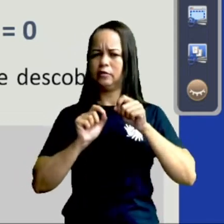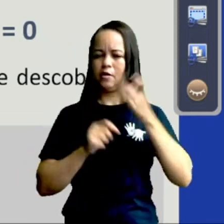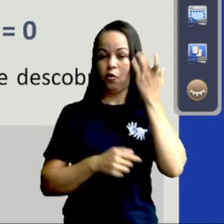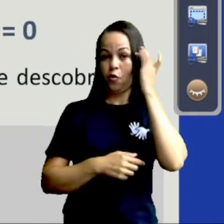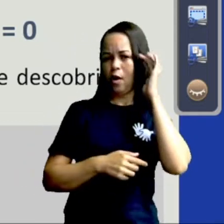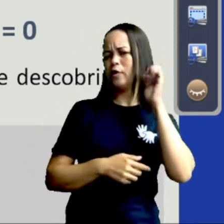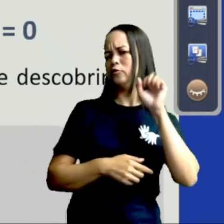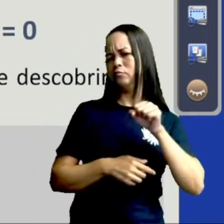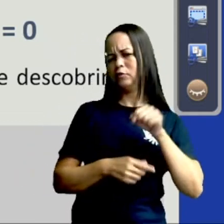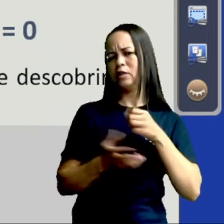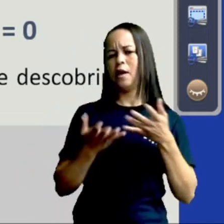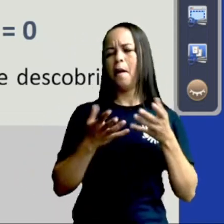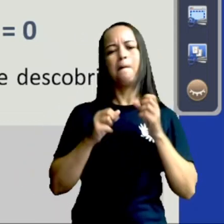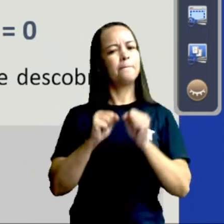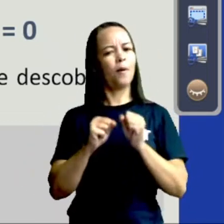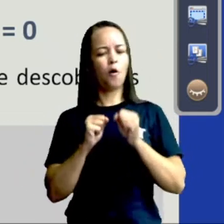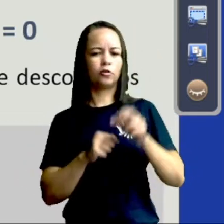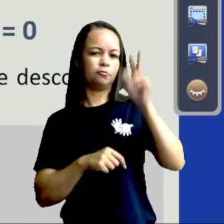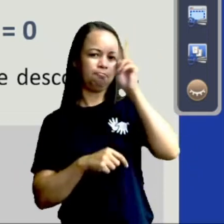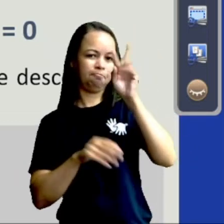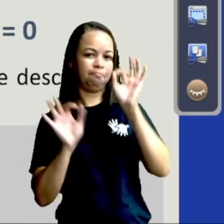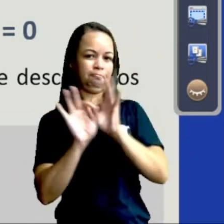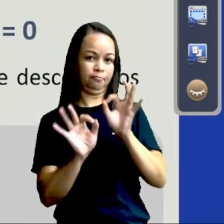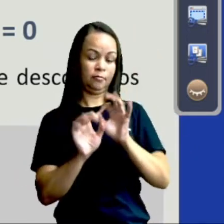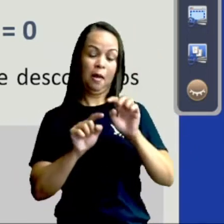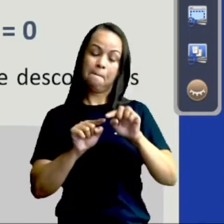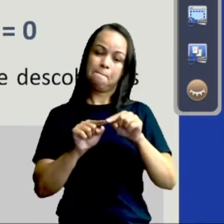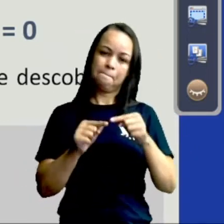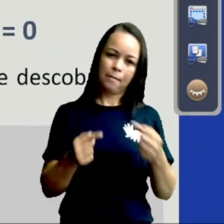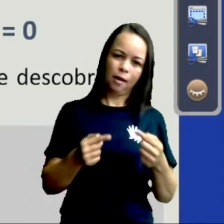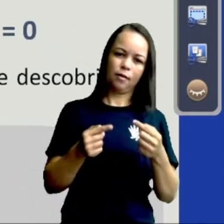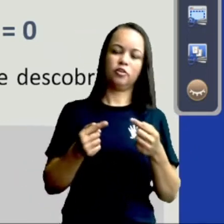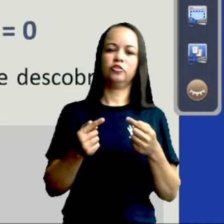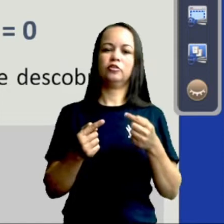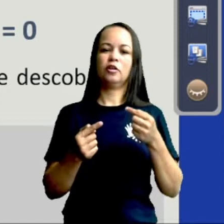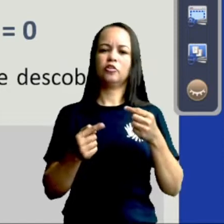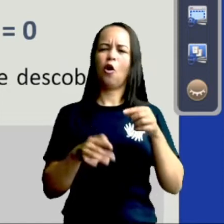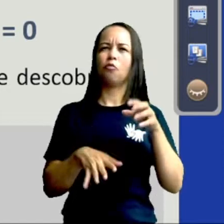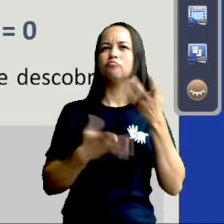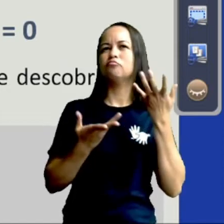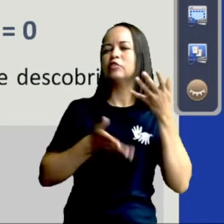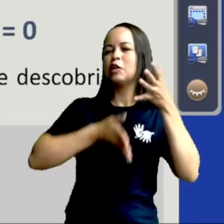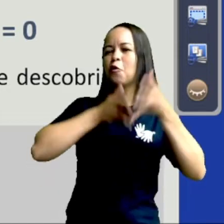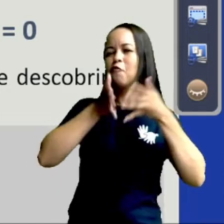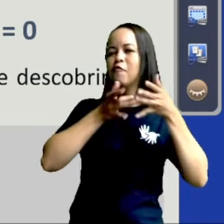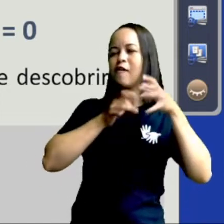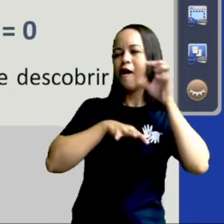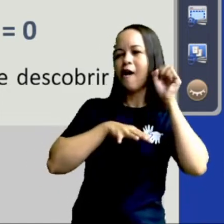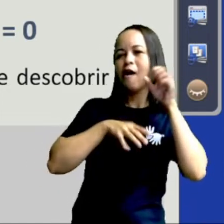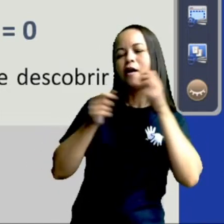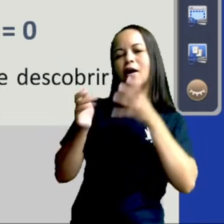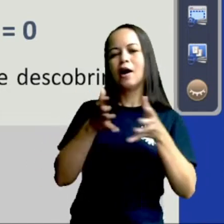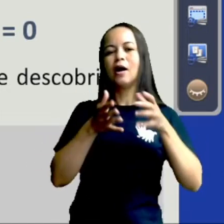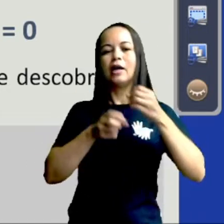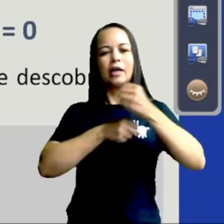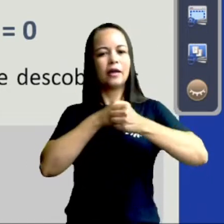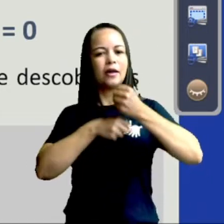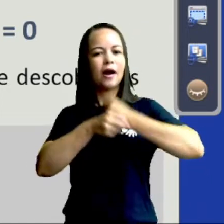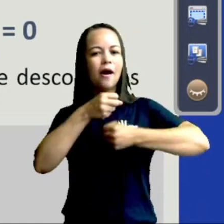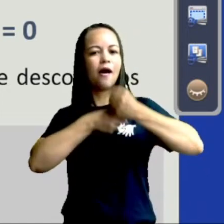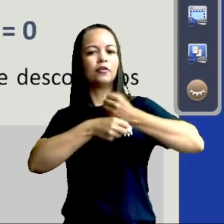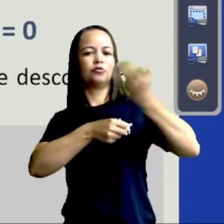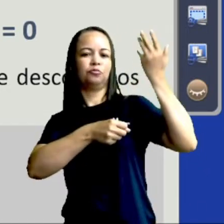Podem até não estar lembrados, mas já ouviram falar, já viram em anos anteriores,